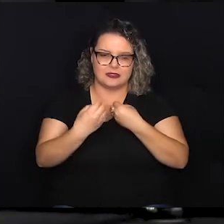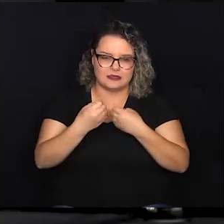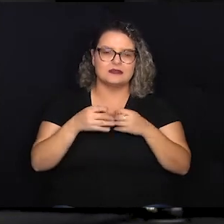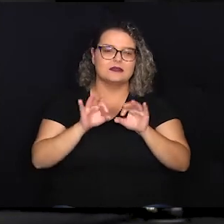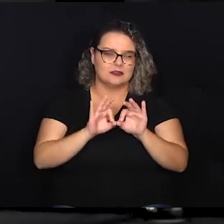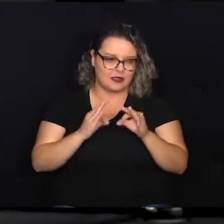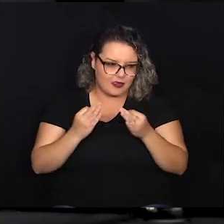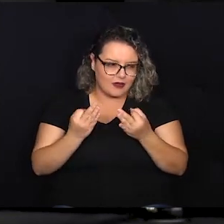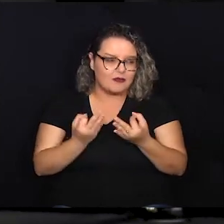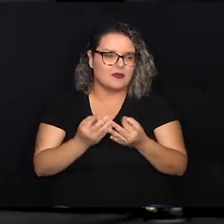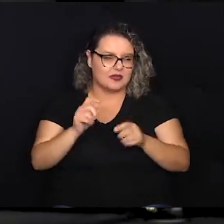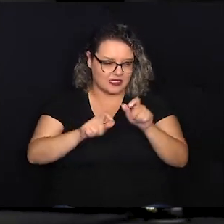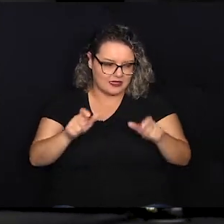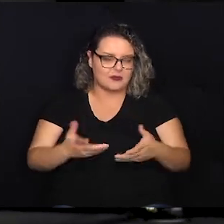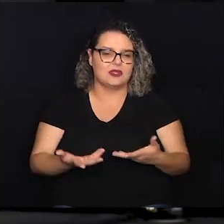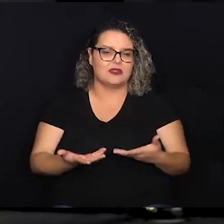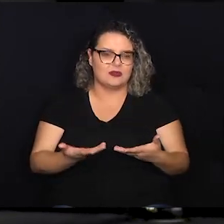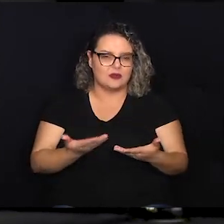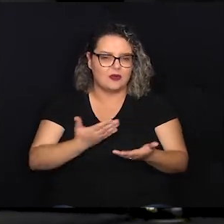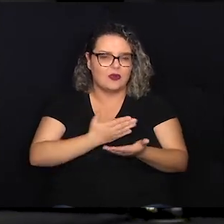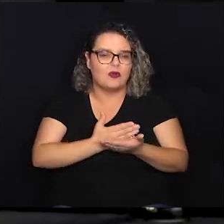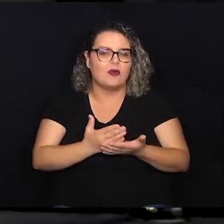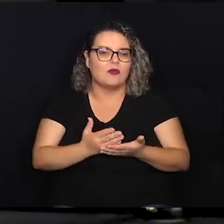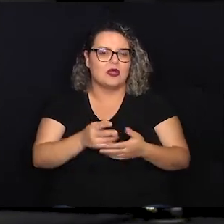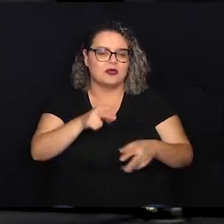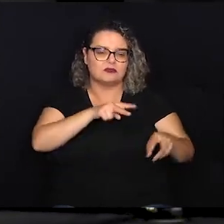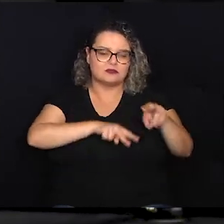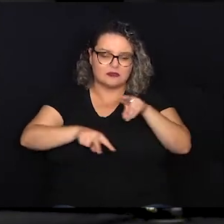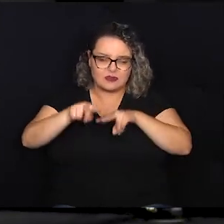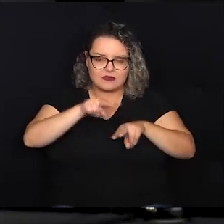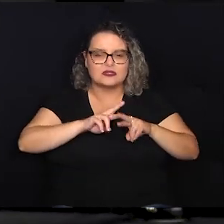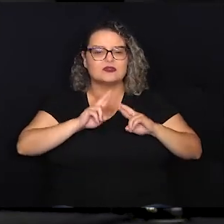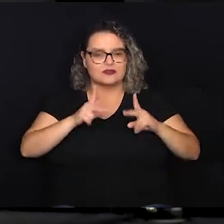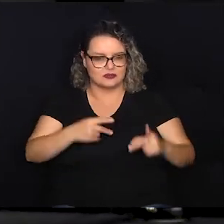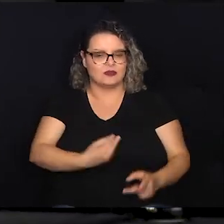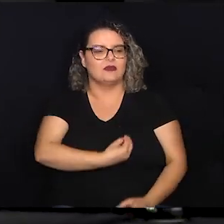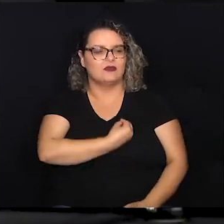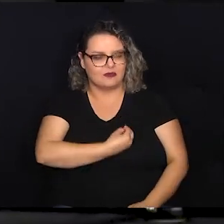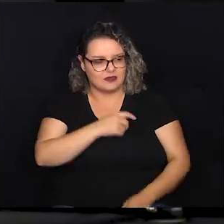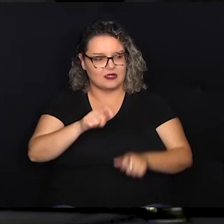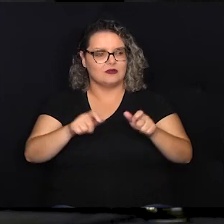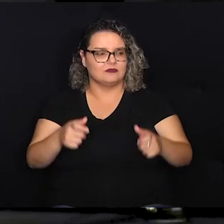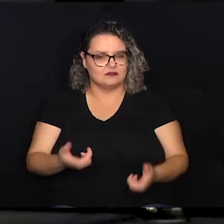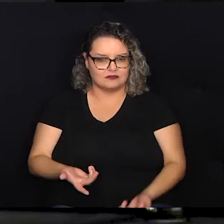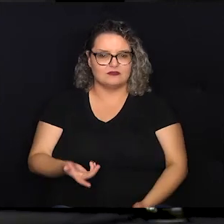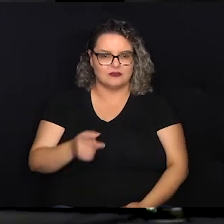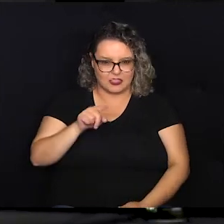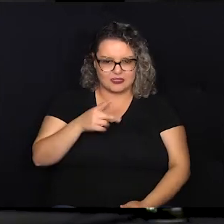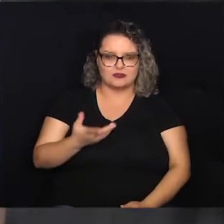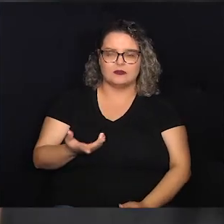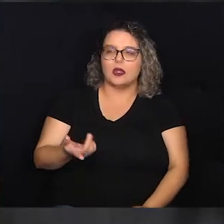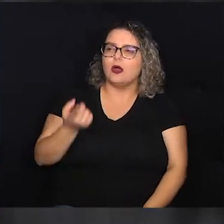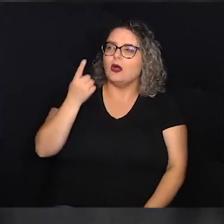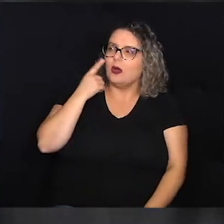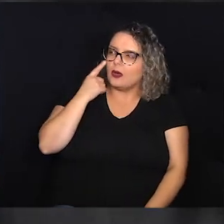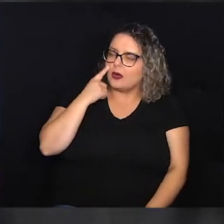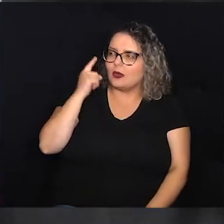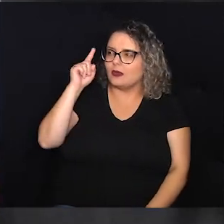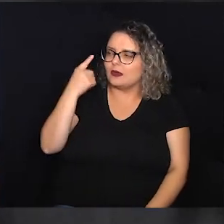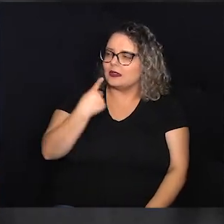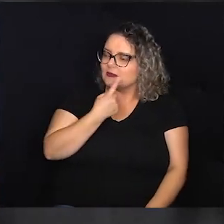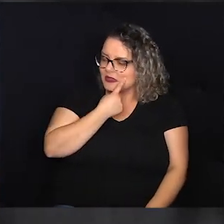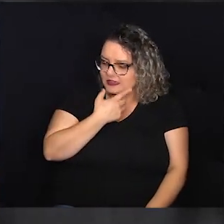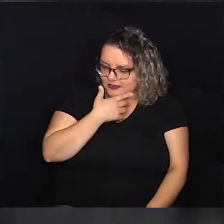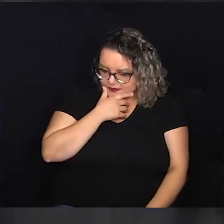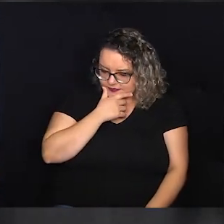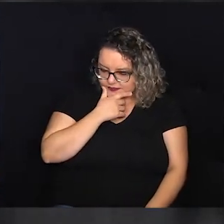família, aquelas pessoas que começam a ter um outro olhar sobre a vivência do outro ser humano. Olha, não é isso? Ter um